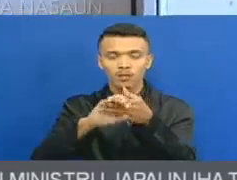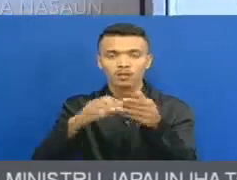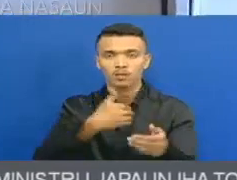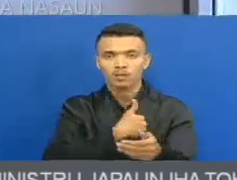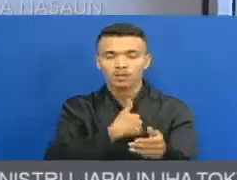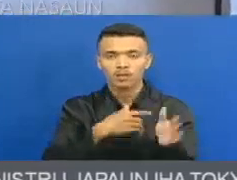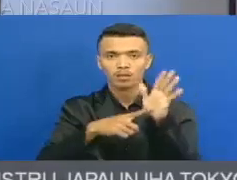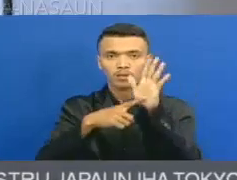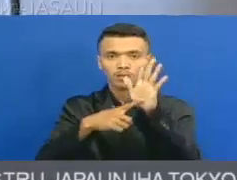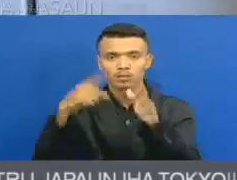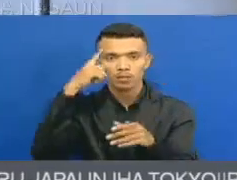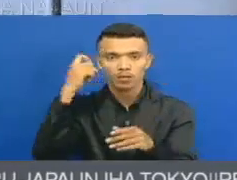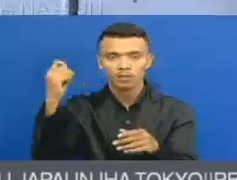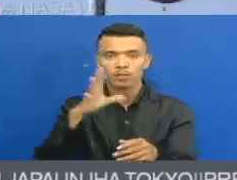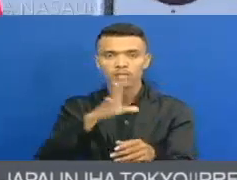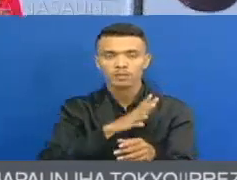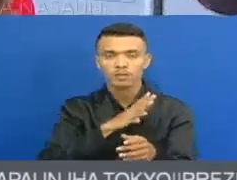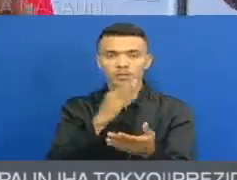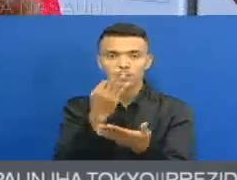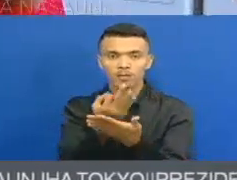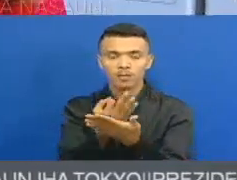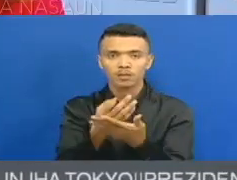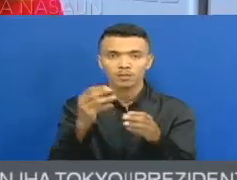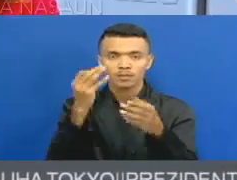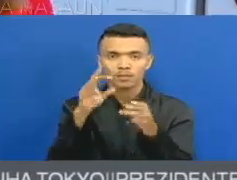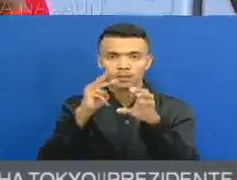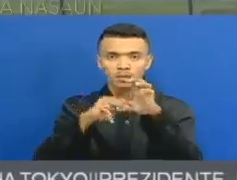deu pública, também se depende do folha mercado.